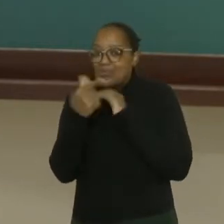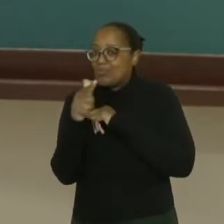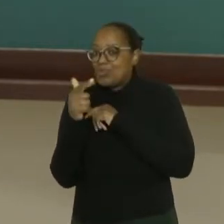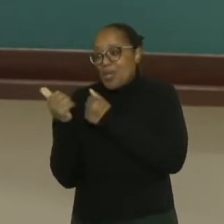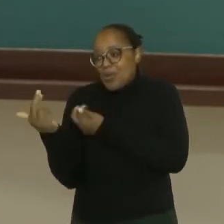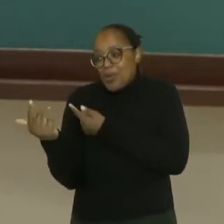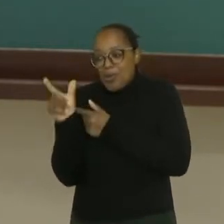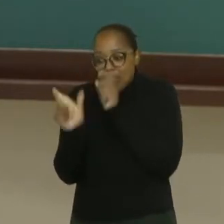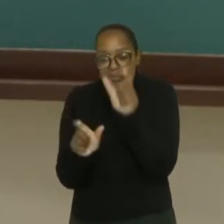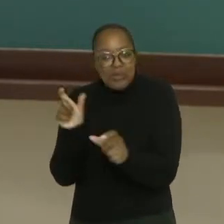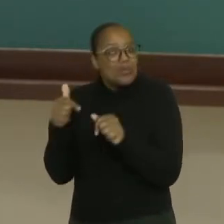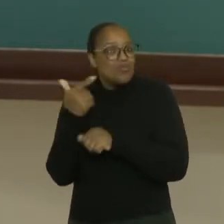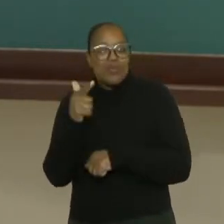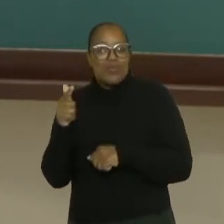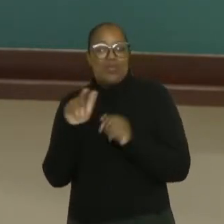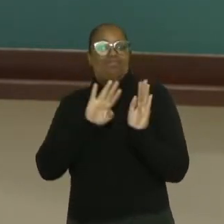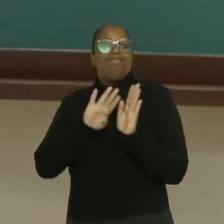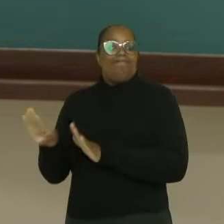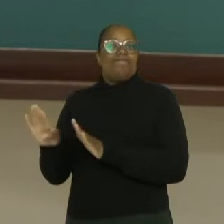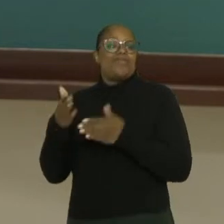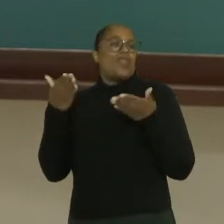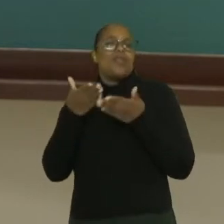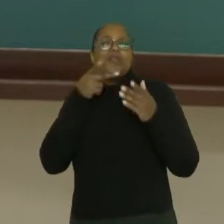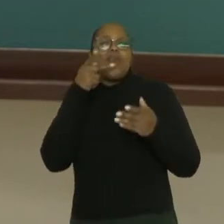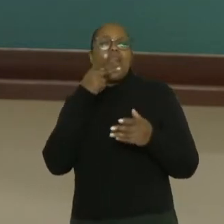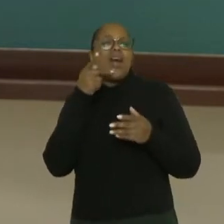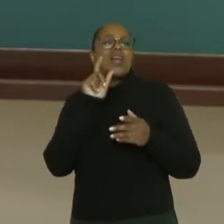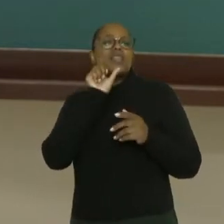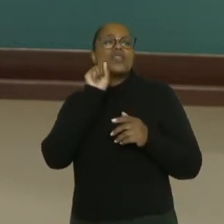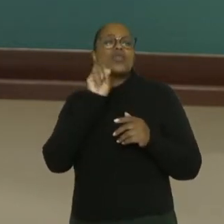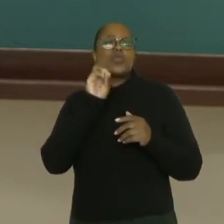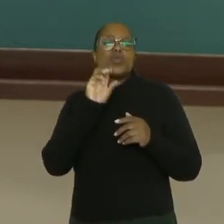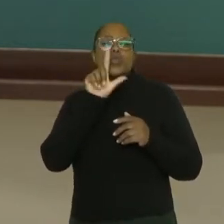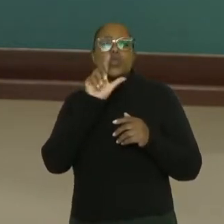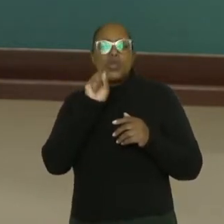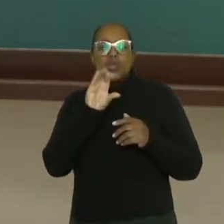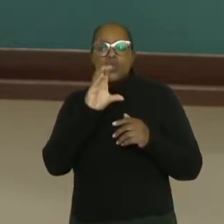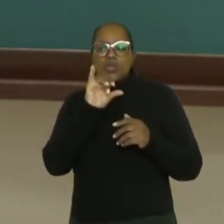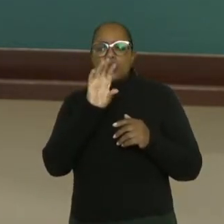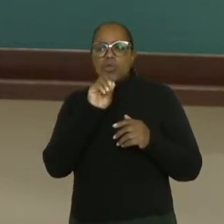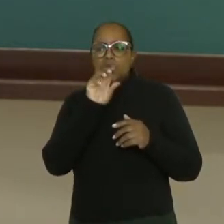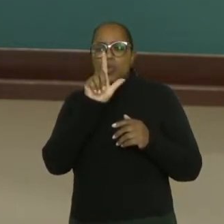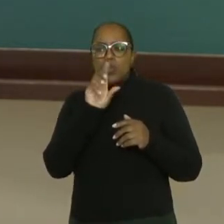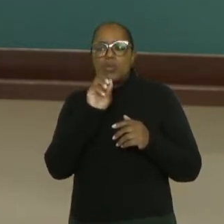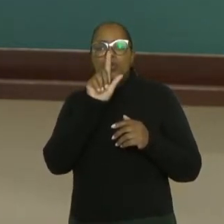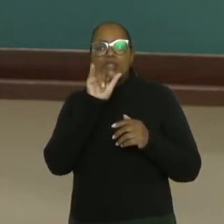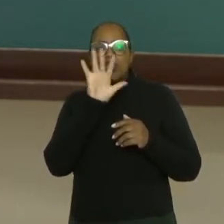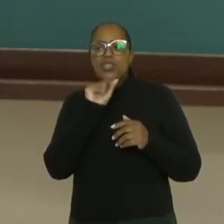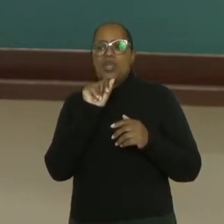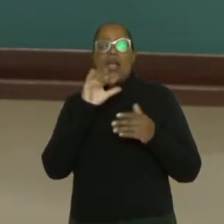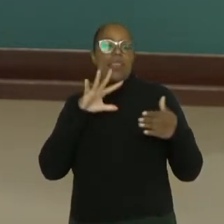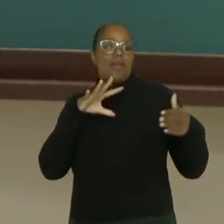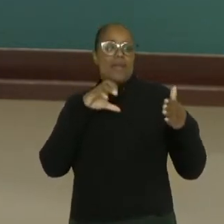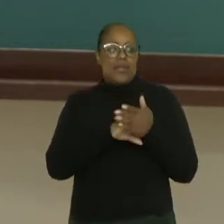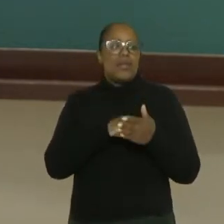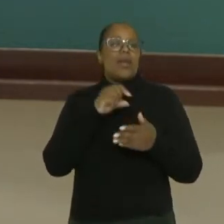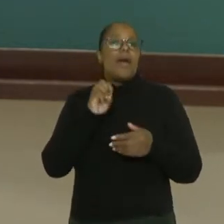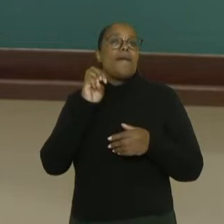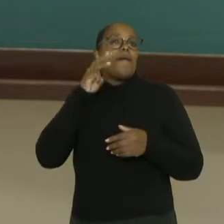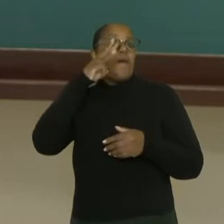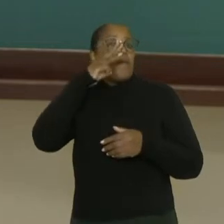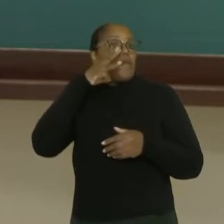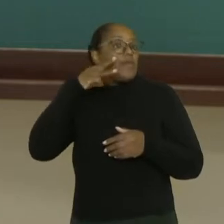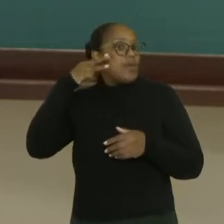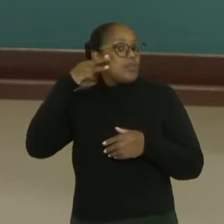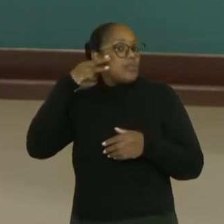com a ideia da sociologia da violência, temos inicialmente a definição clássica do Max Weber, um